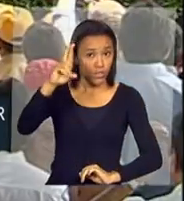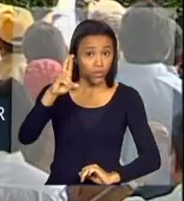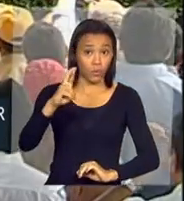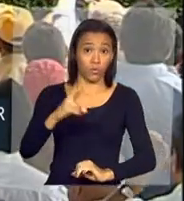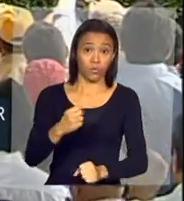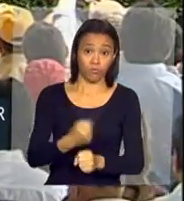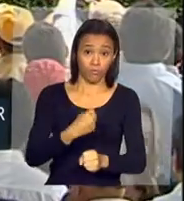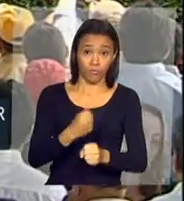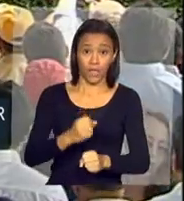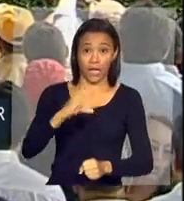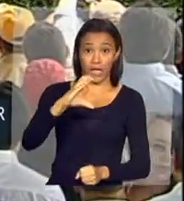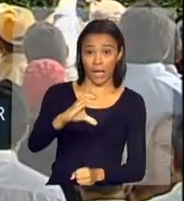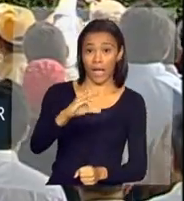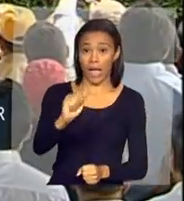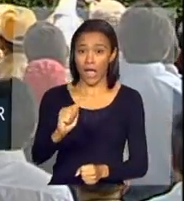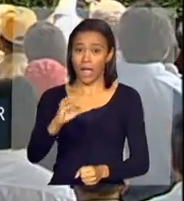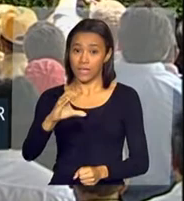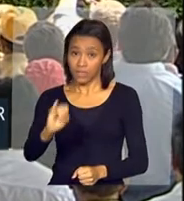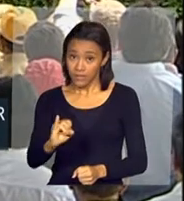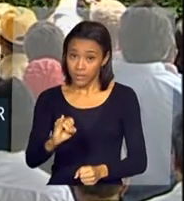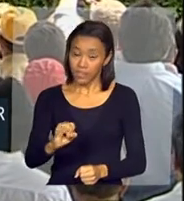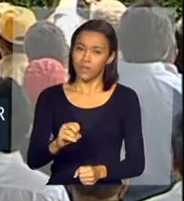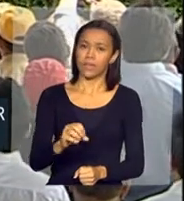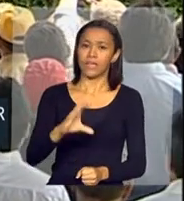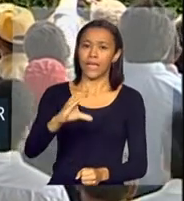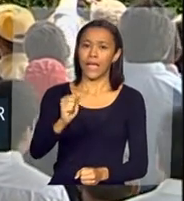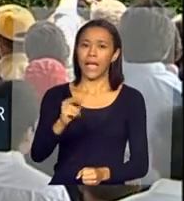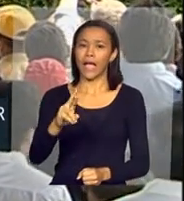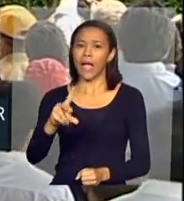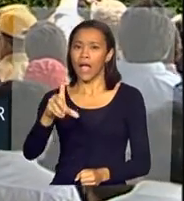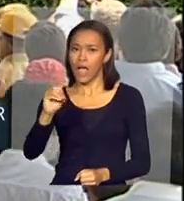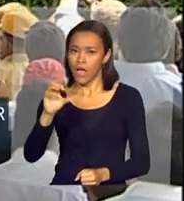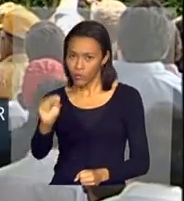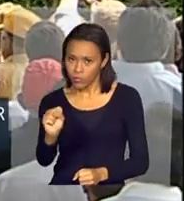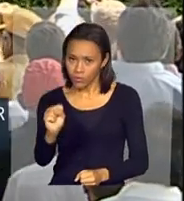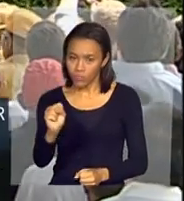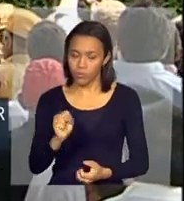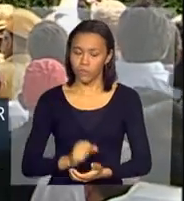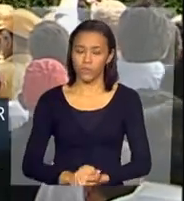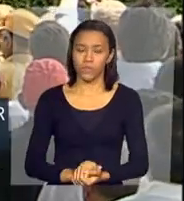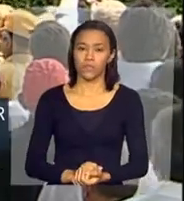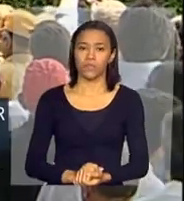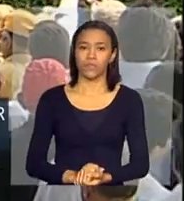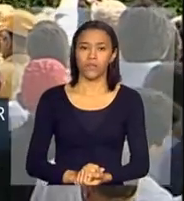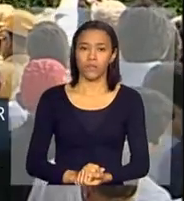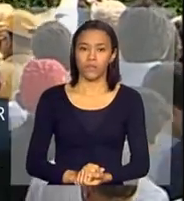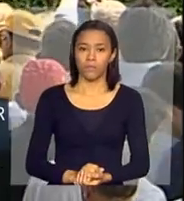construtora Cassi, Carlos César Fernandes Diniz. O